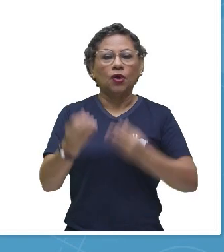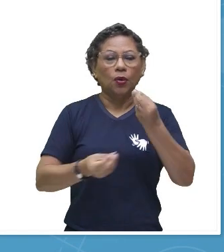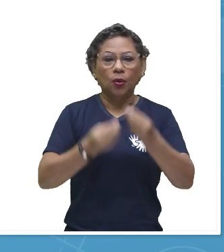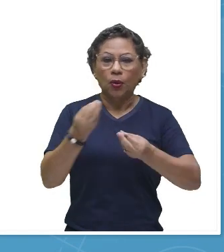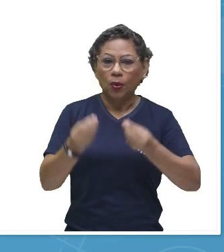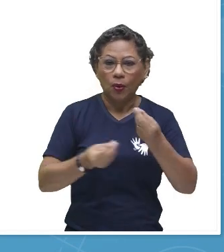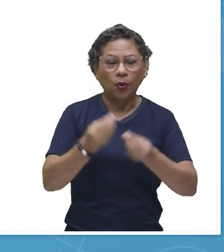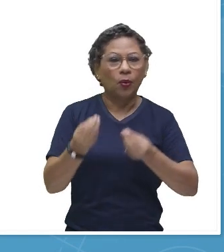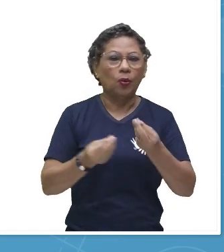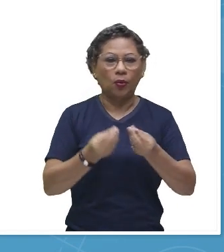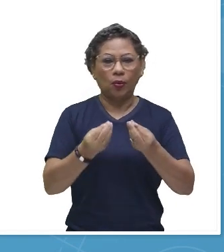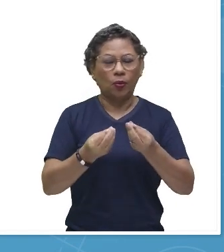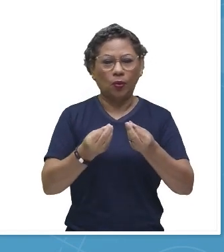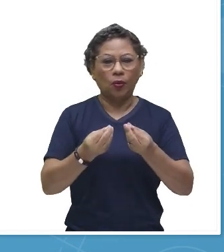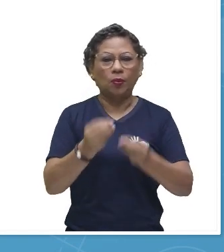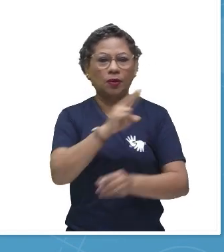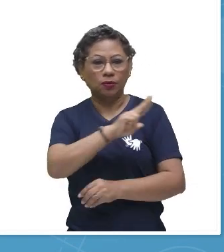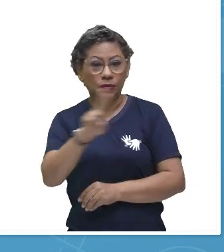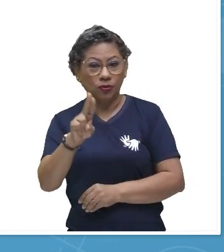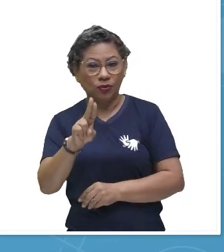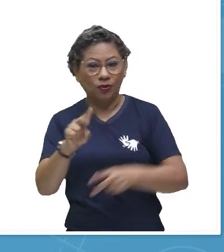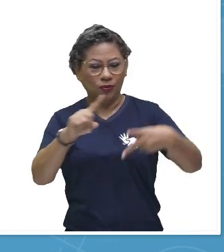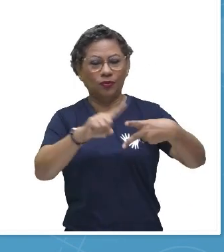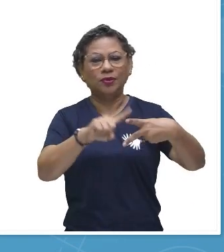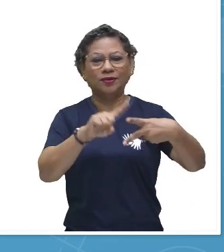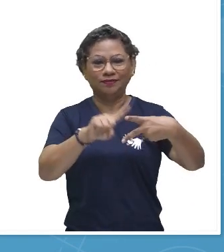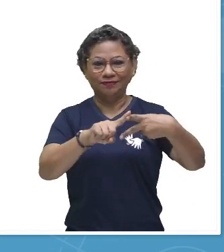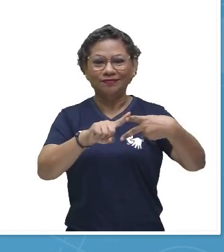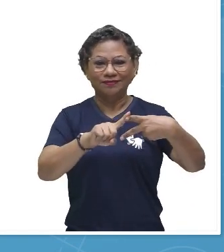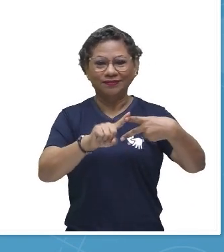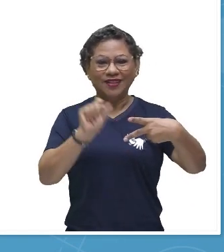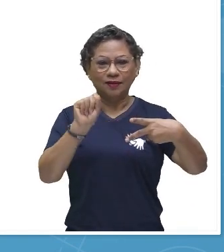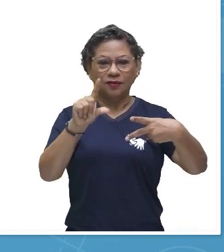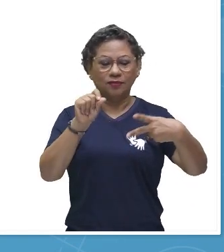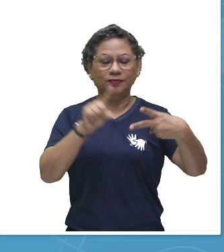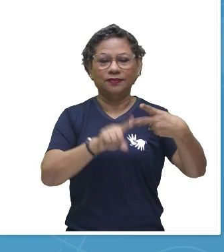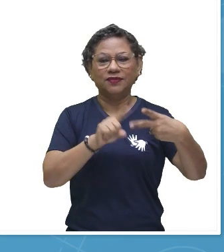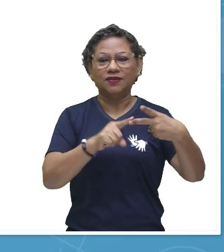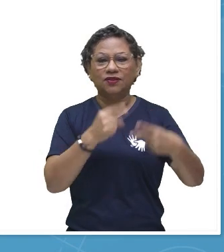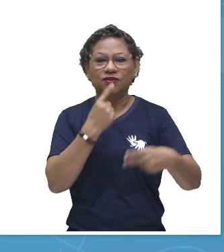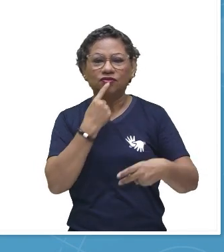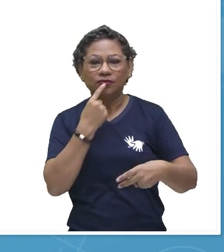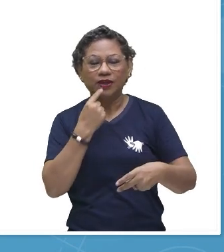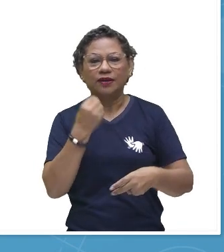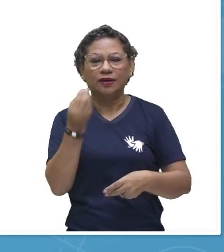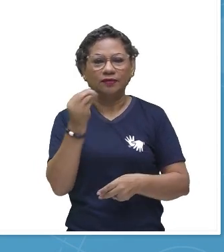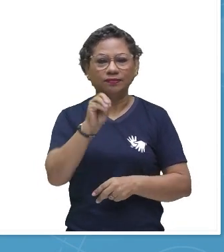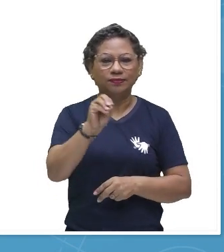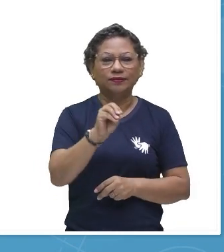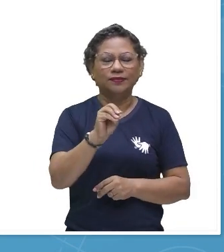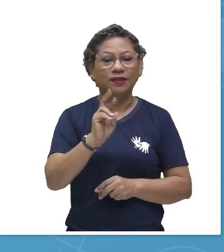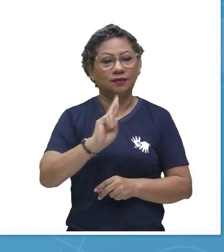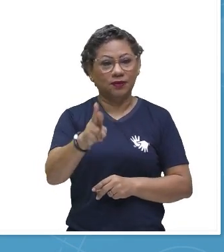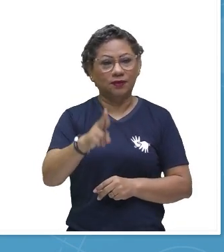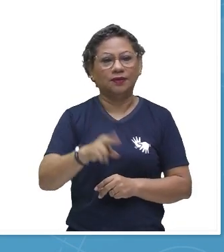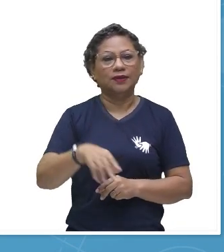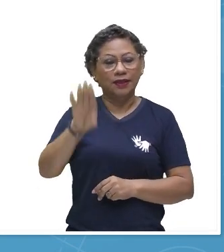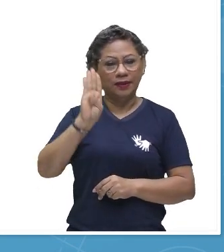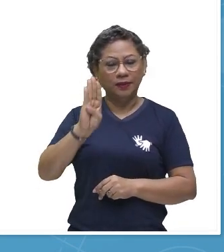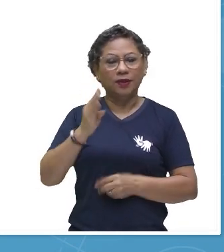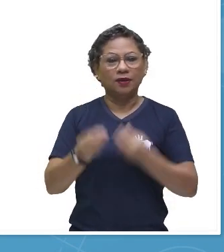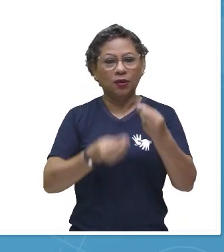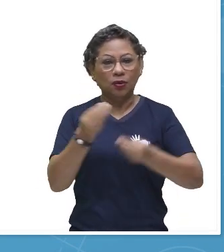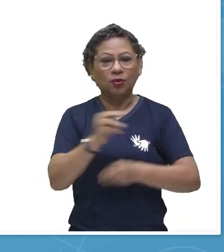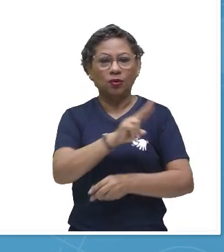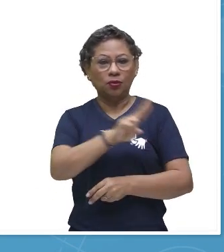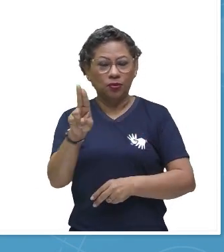as retas azul e vermelha? Letra B, como se classificam as retas verde e azul? Então, vocês